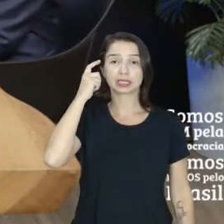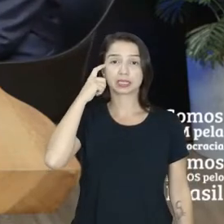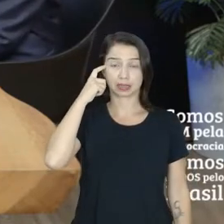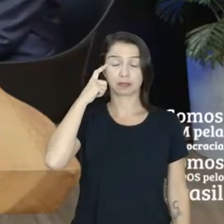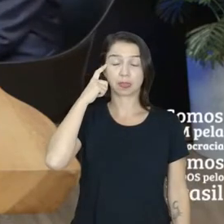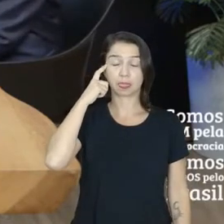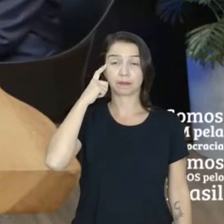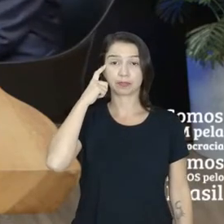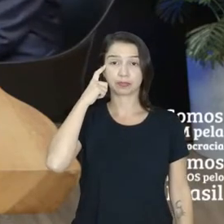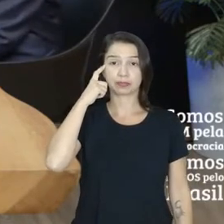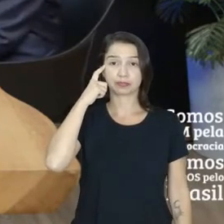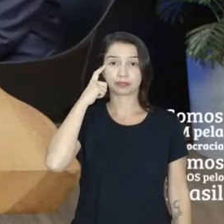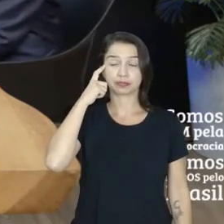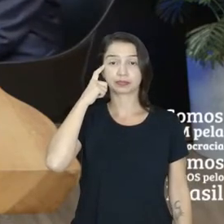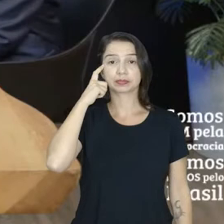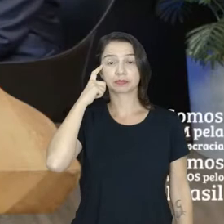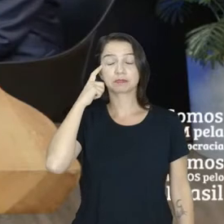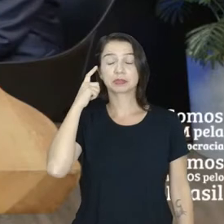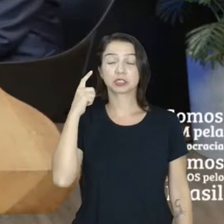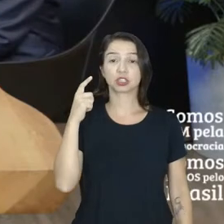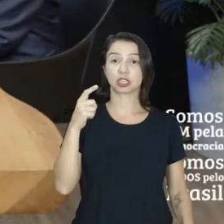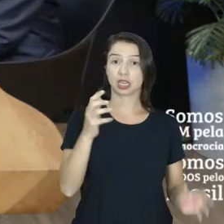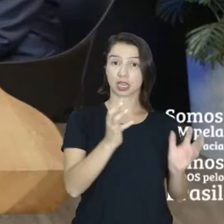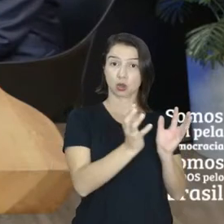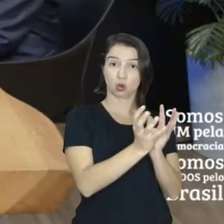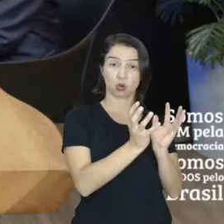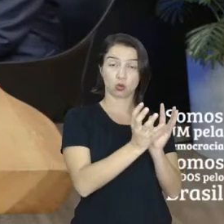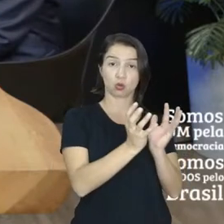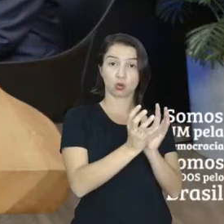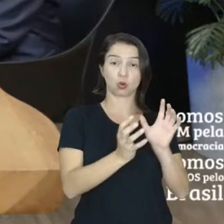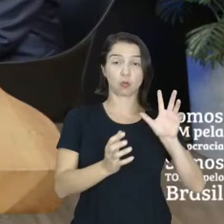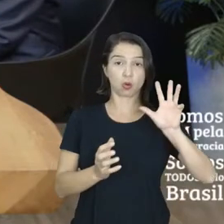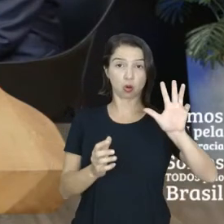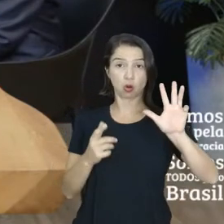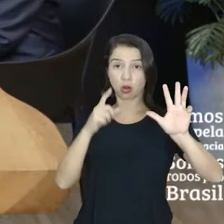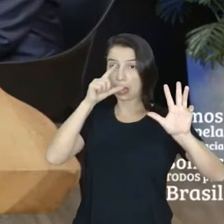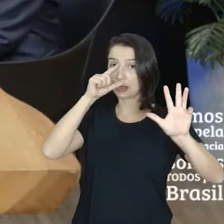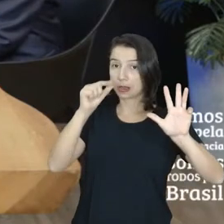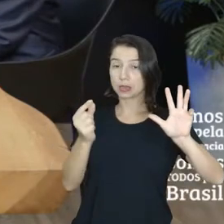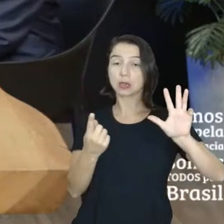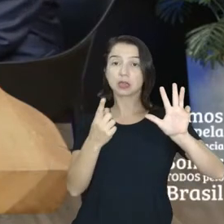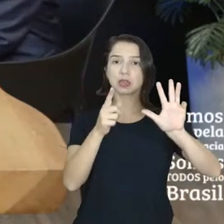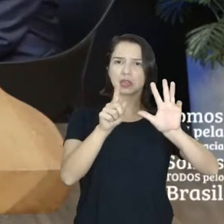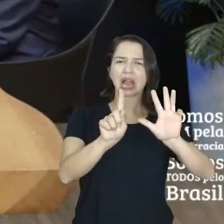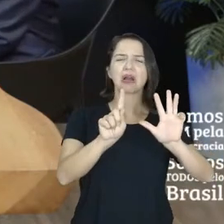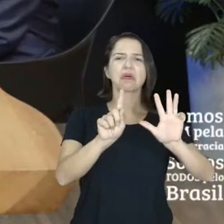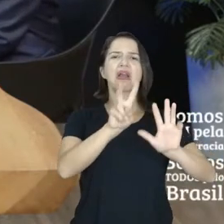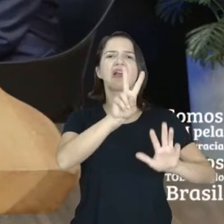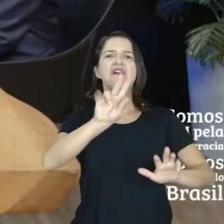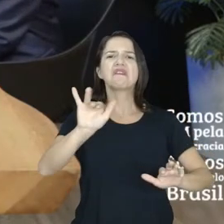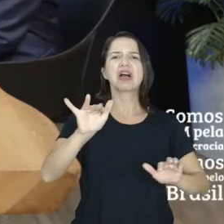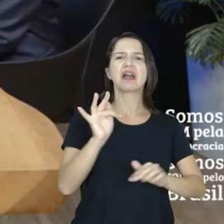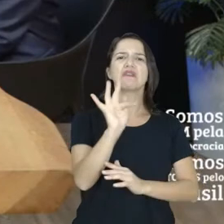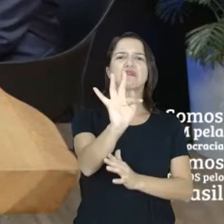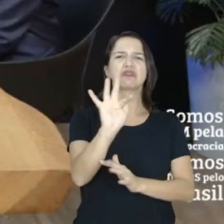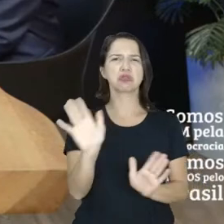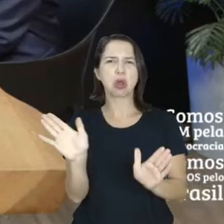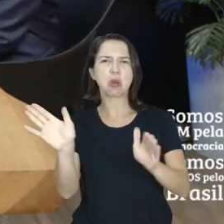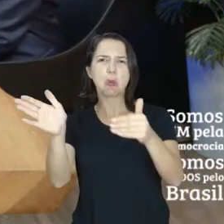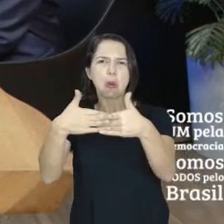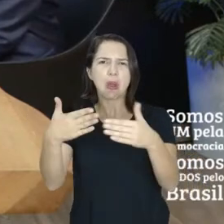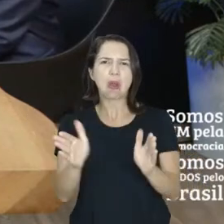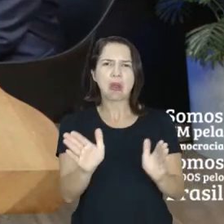acusação de que a chapa Lula-Alckmin vai fechar igrejas uma